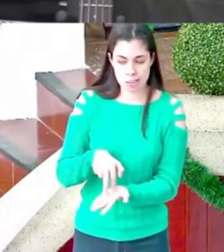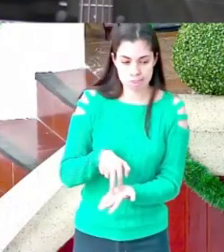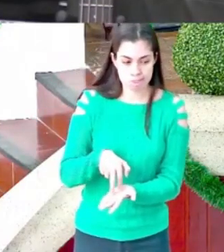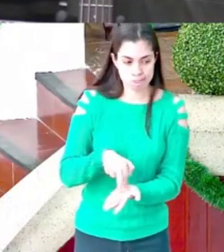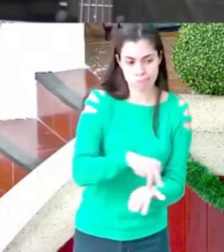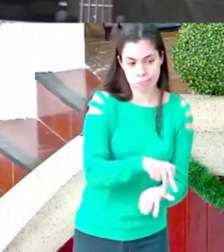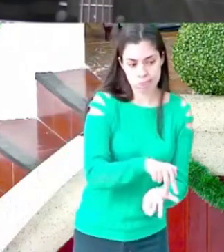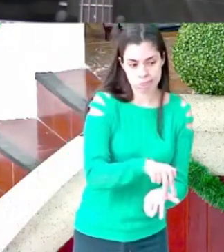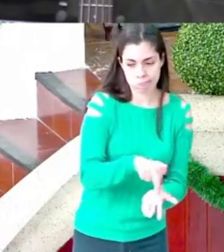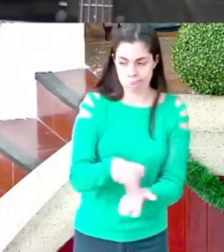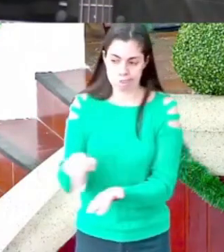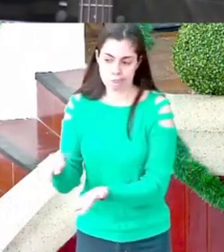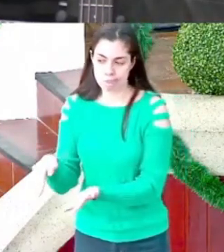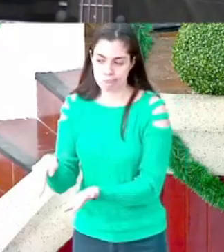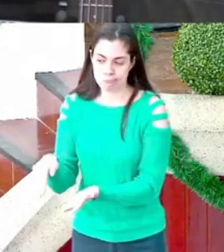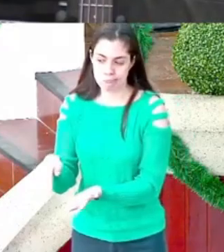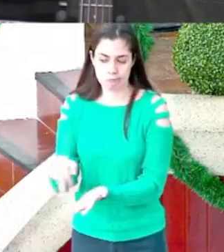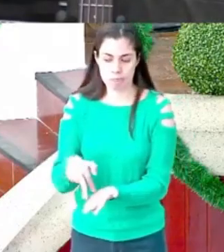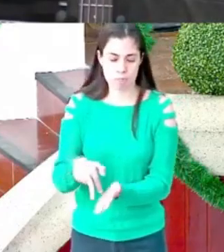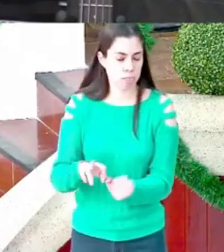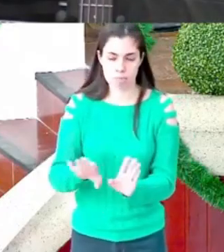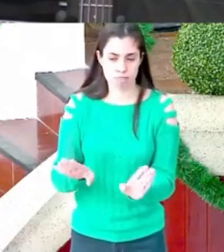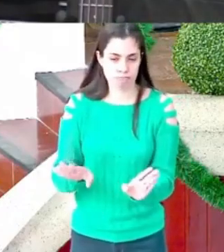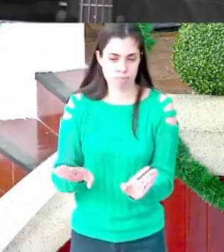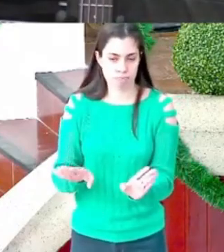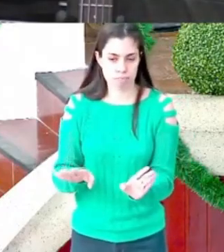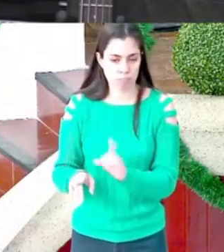todo momento, diante